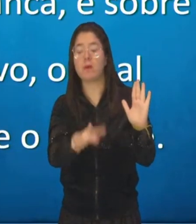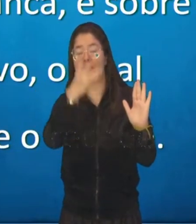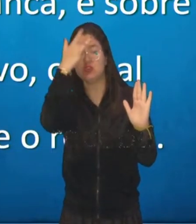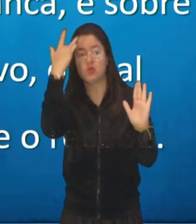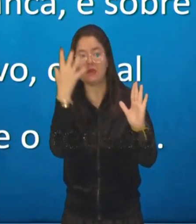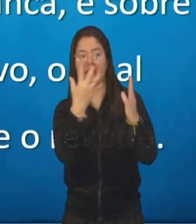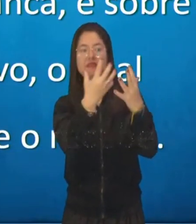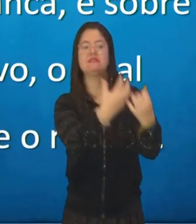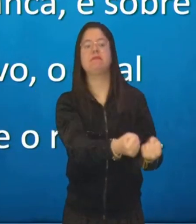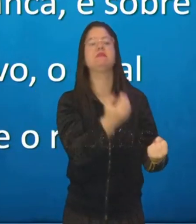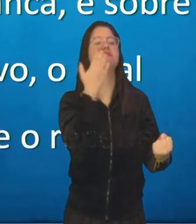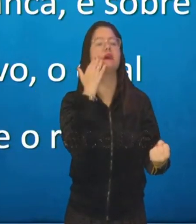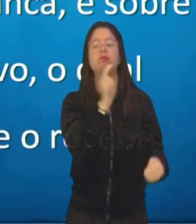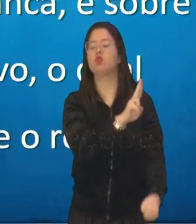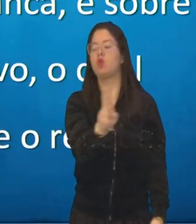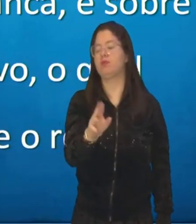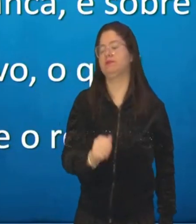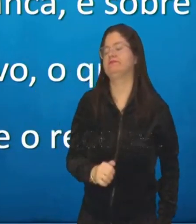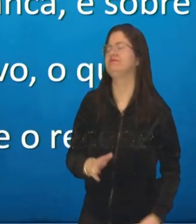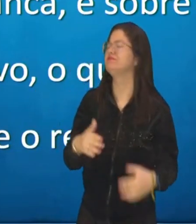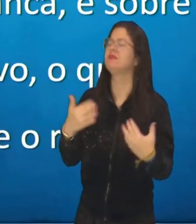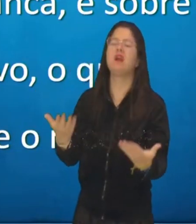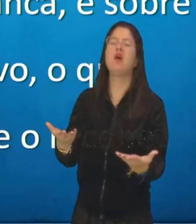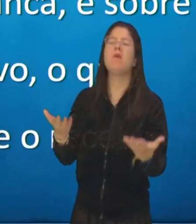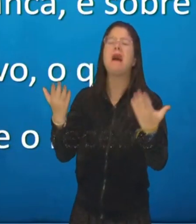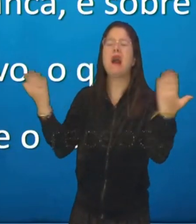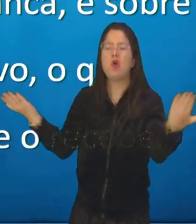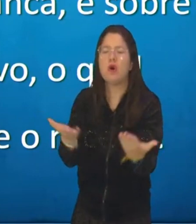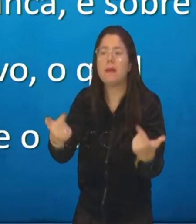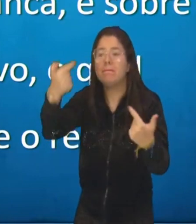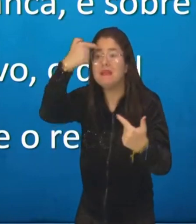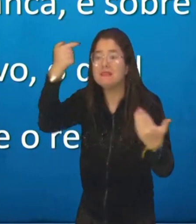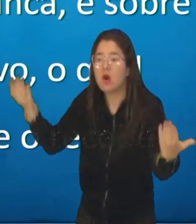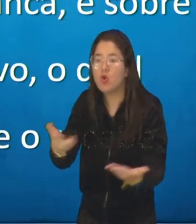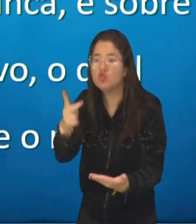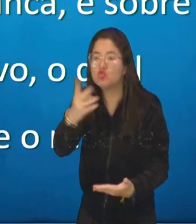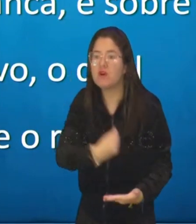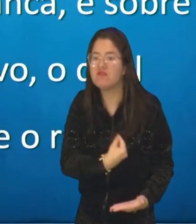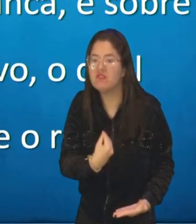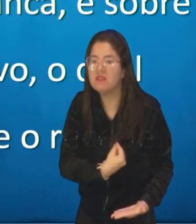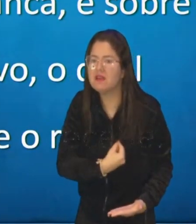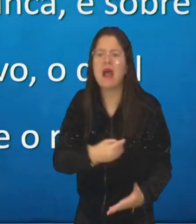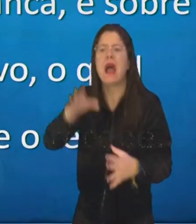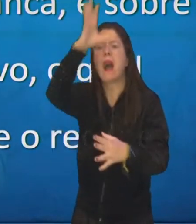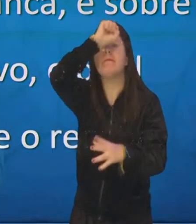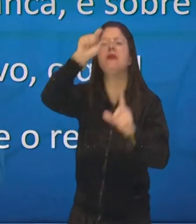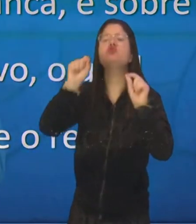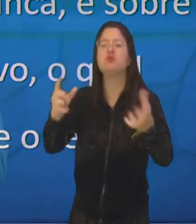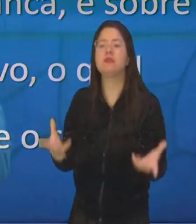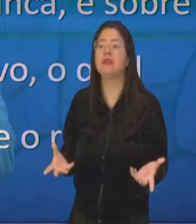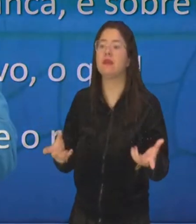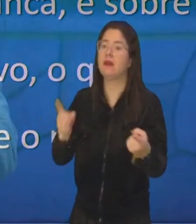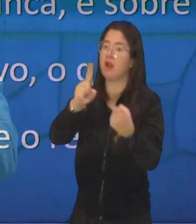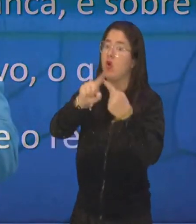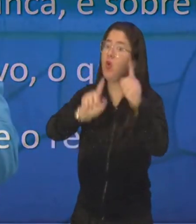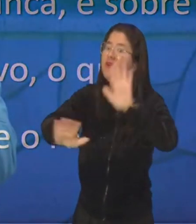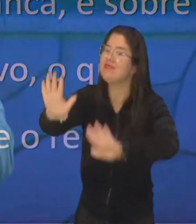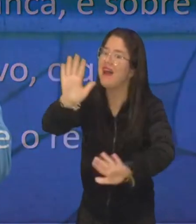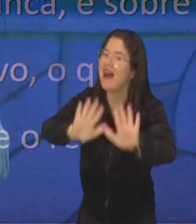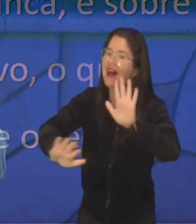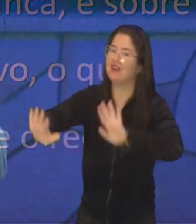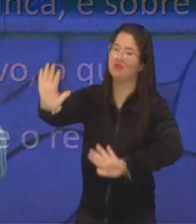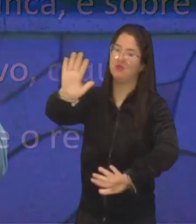recebe. Quais as aplicações para os nossos dias, meus irmãos? Cuidado com os falsos ensinos e com os falsos